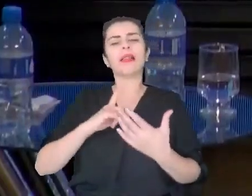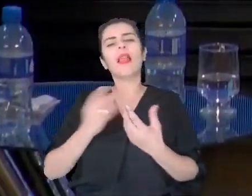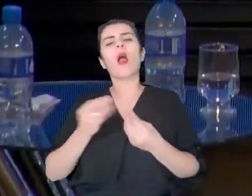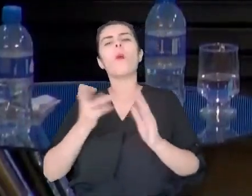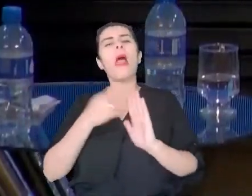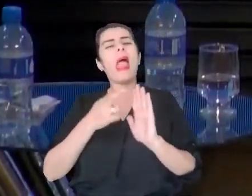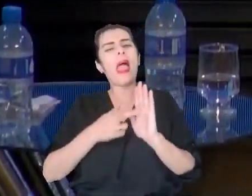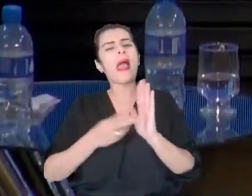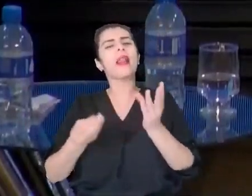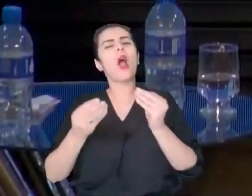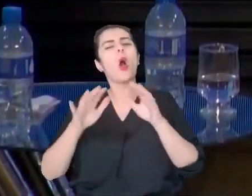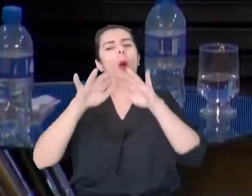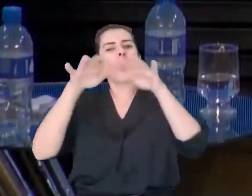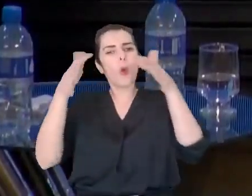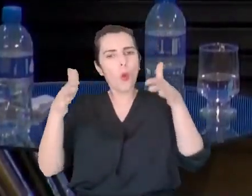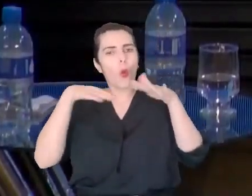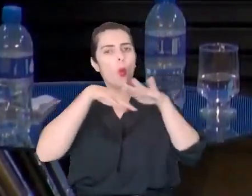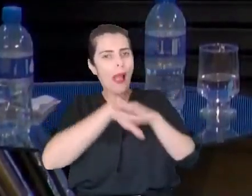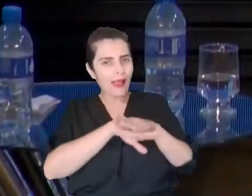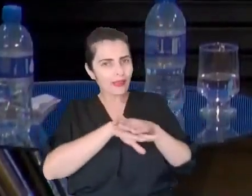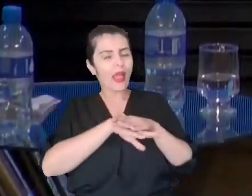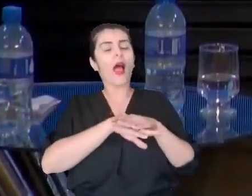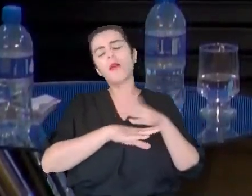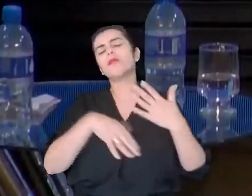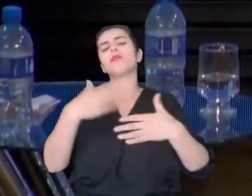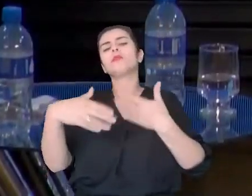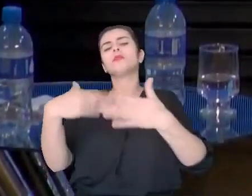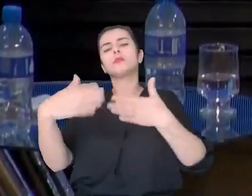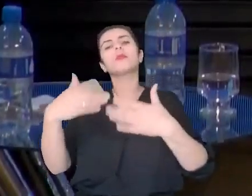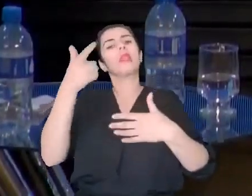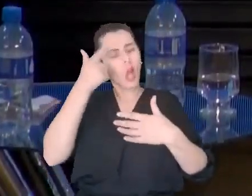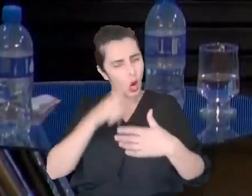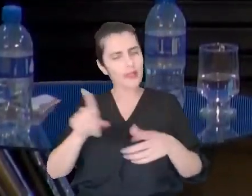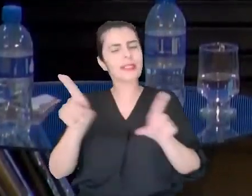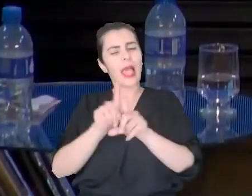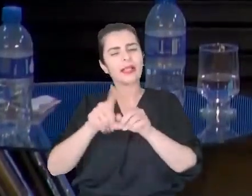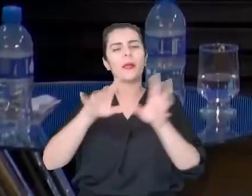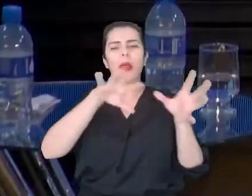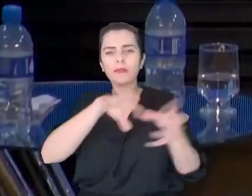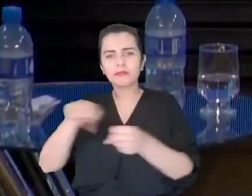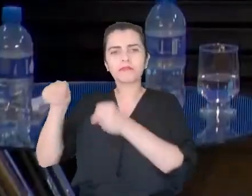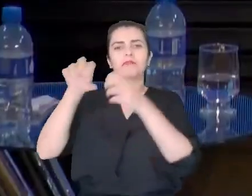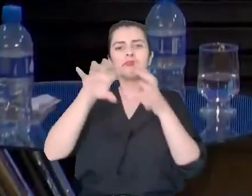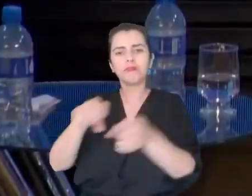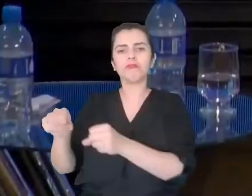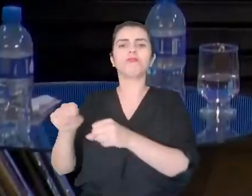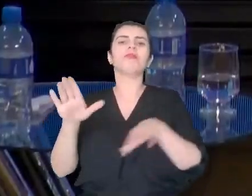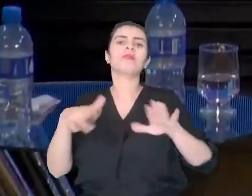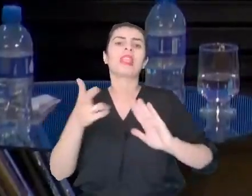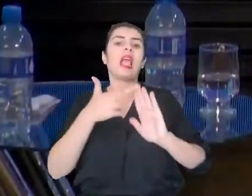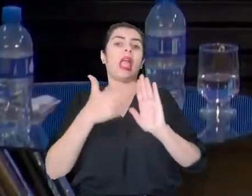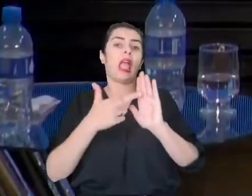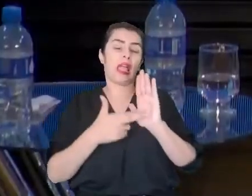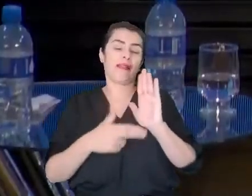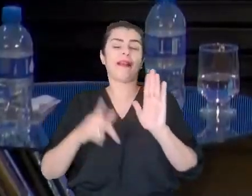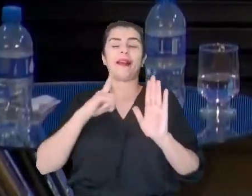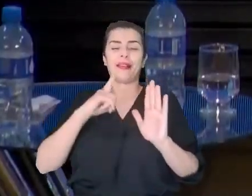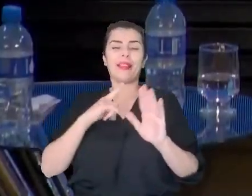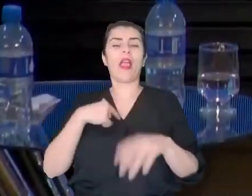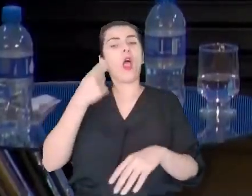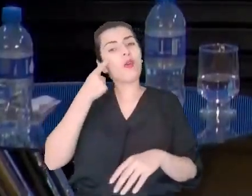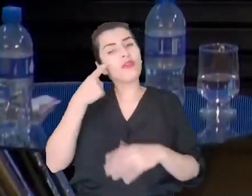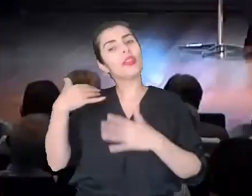armazenamento e retomada, de acordo com os critérios operacionais que a gente observou ao longo do